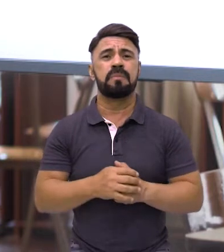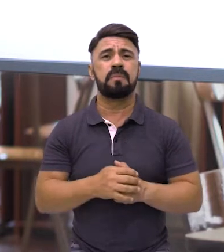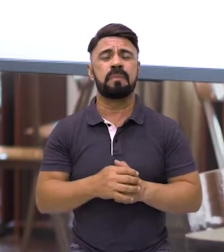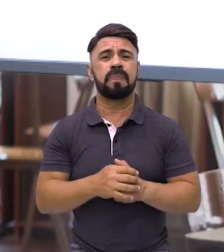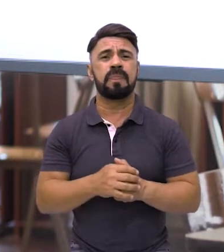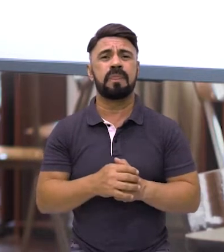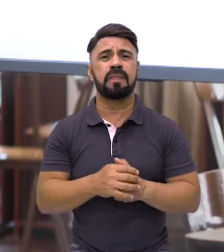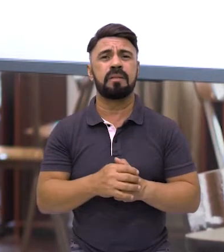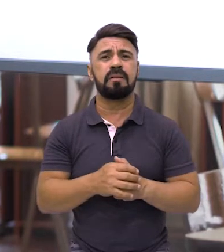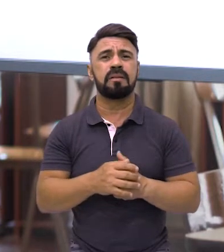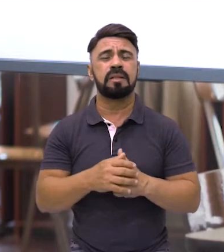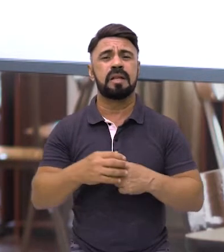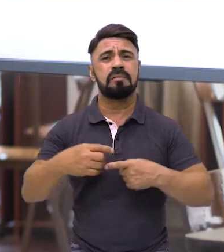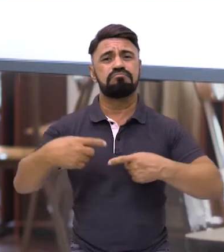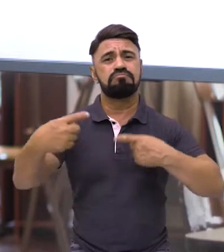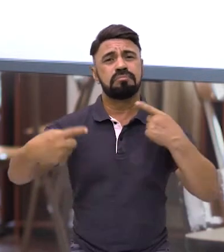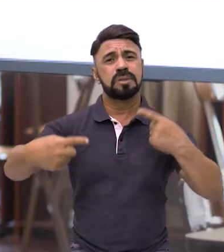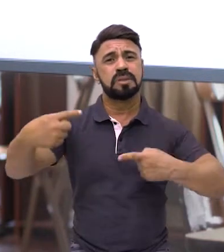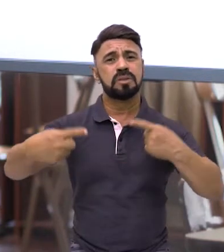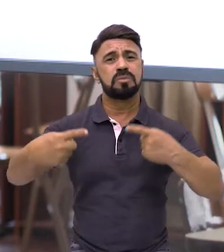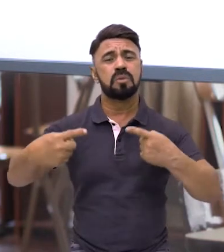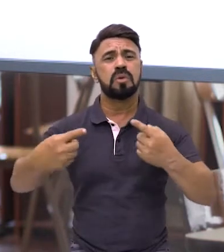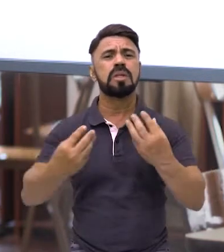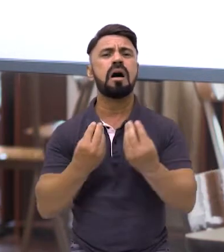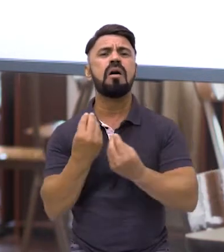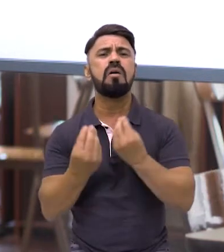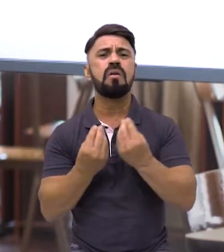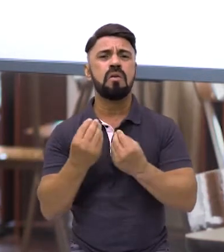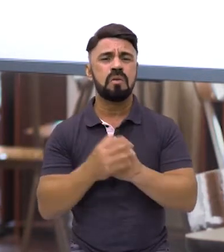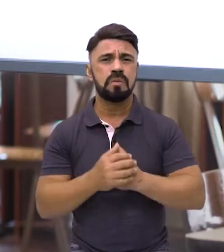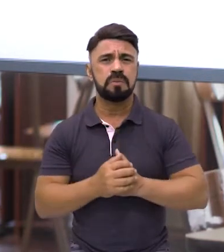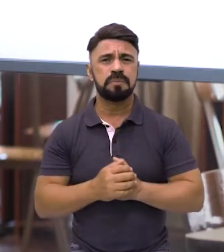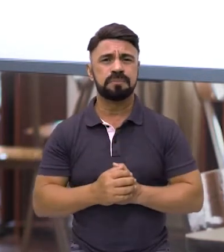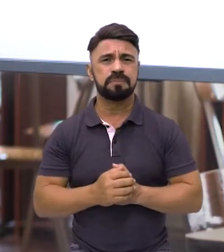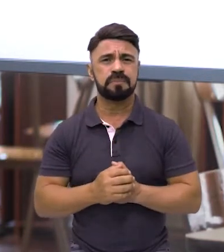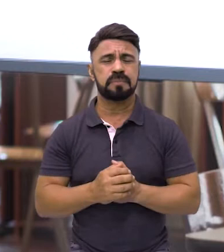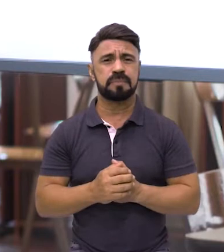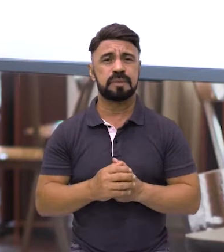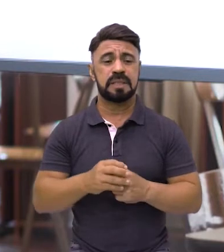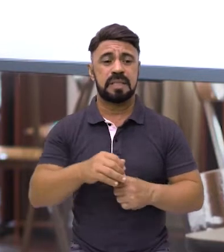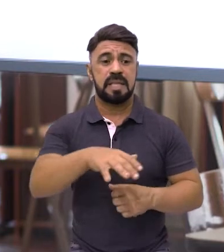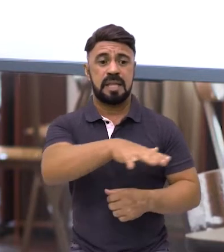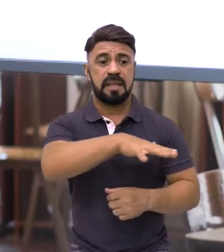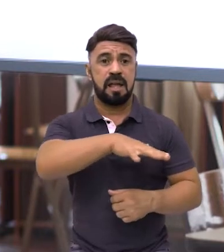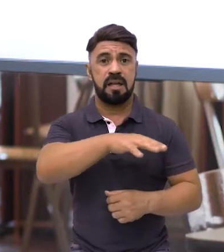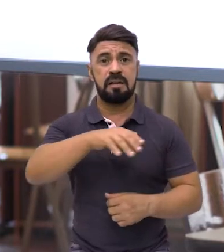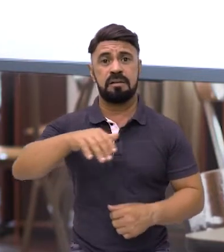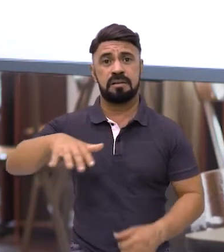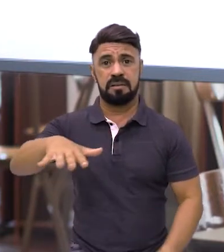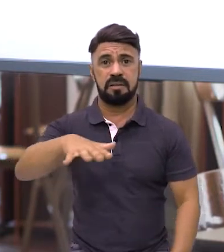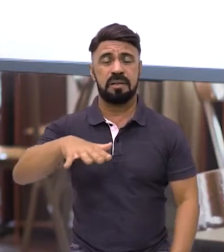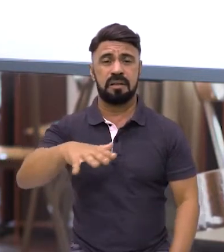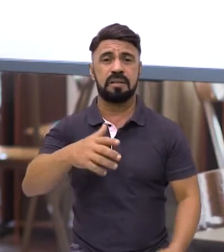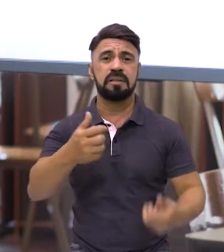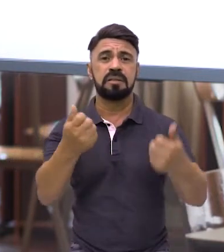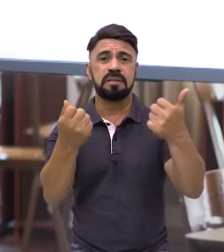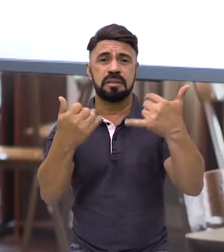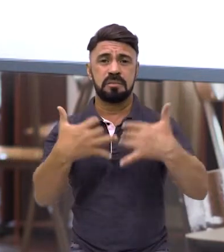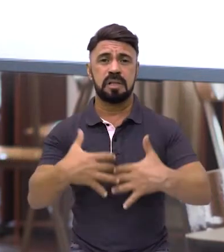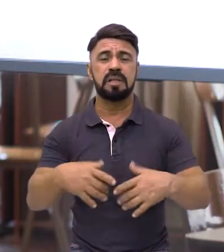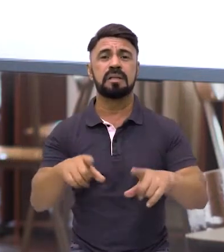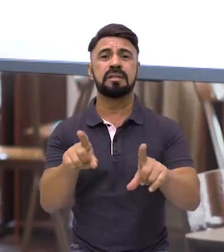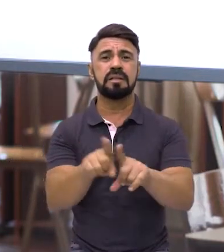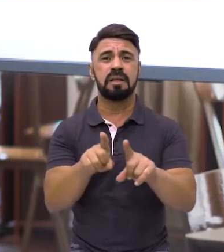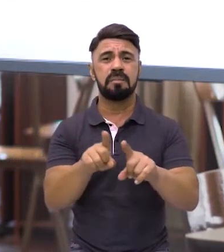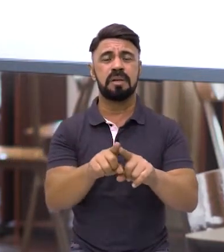uma área de disputa. Disputa de qual forma? Uma disputa territorial. E isso explica também